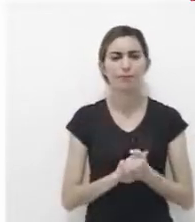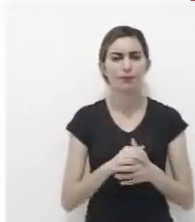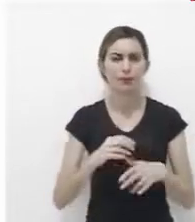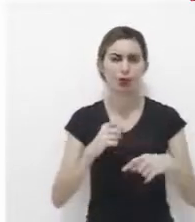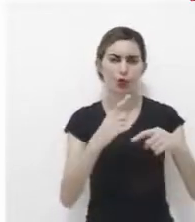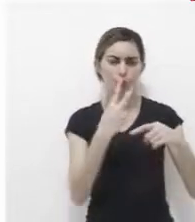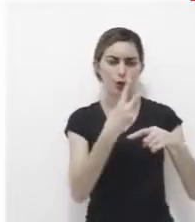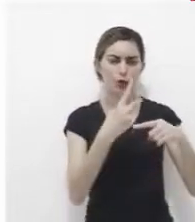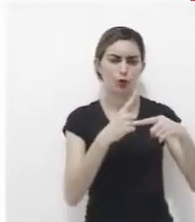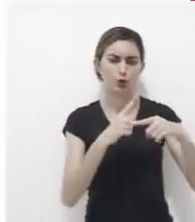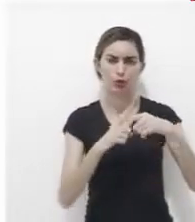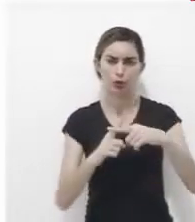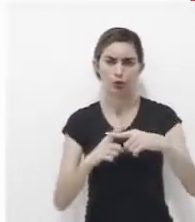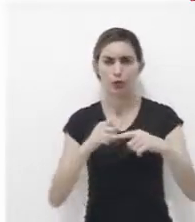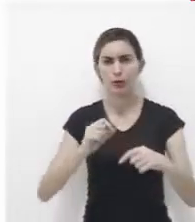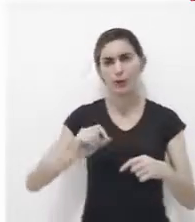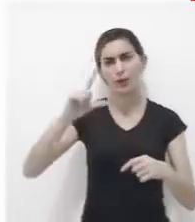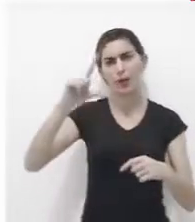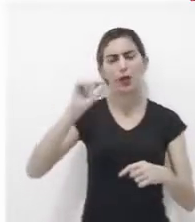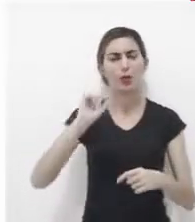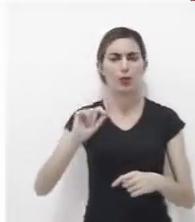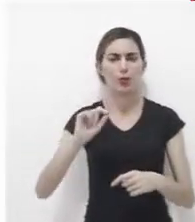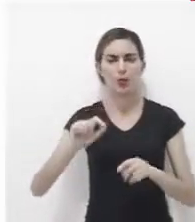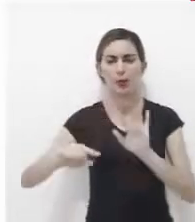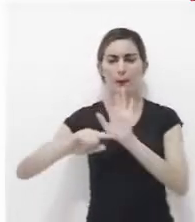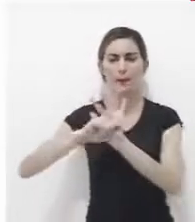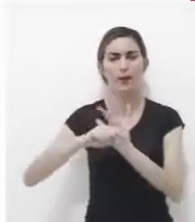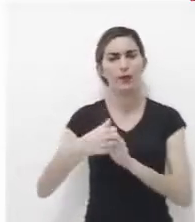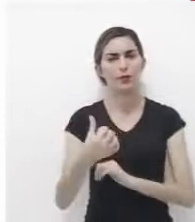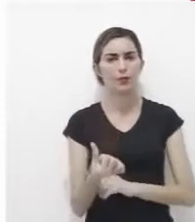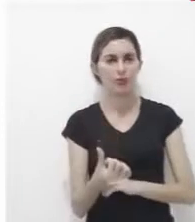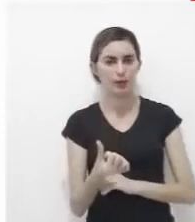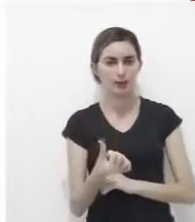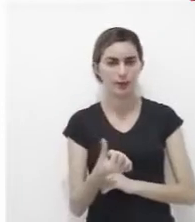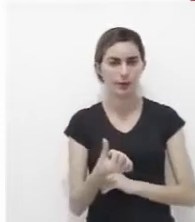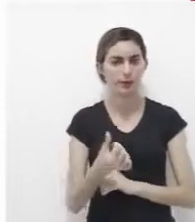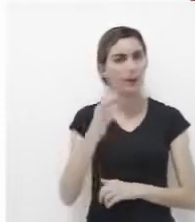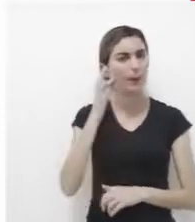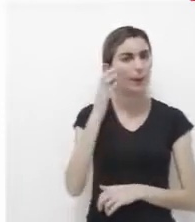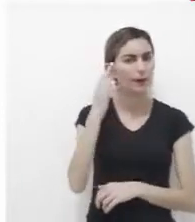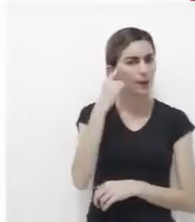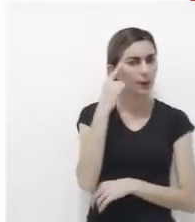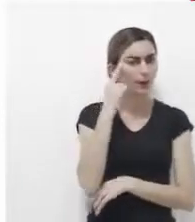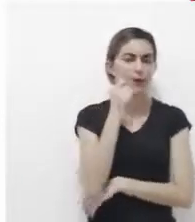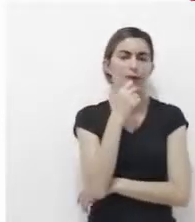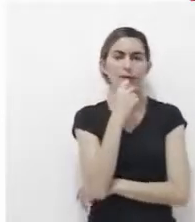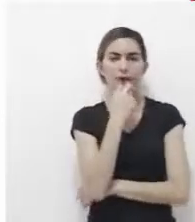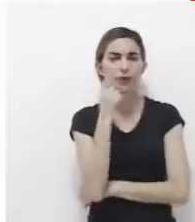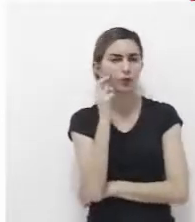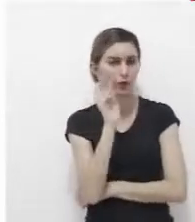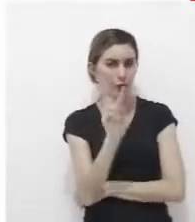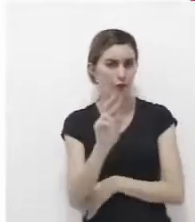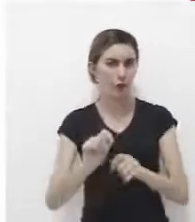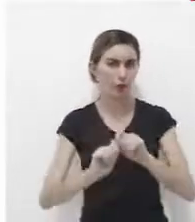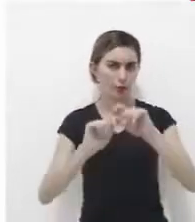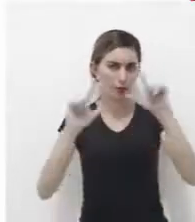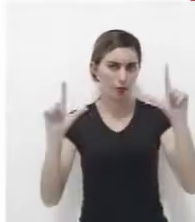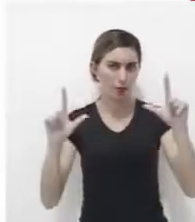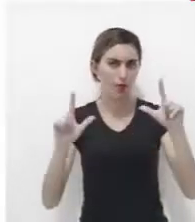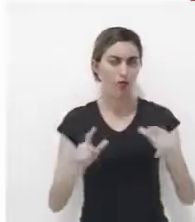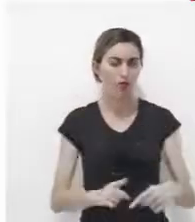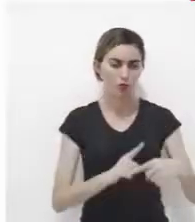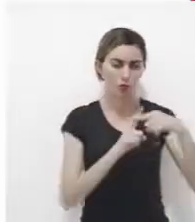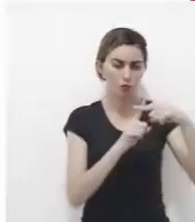olha lá, 2x maior que menos 6. E aí, ó, o pensamento ali, ó, tá vendo ali na